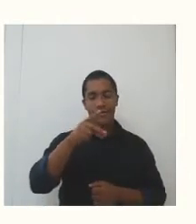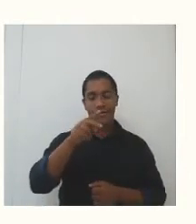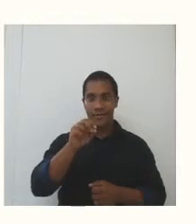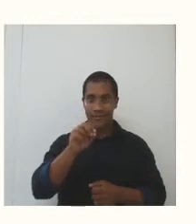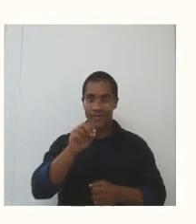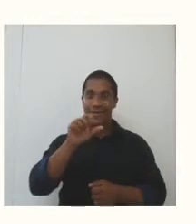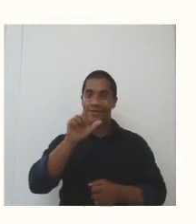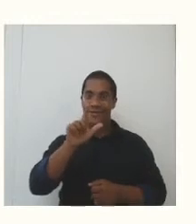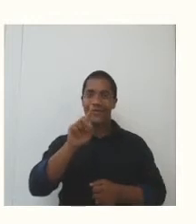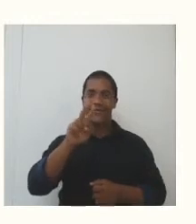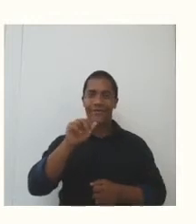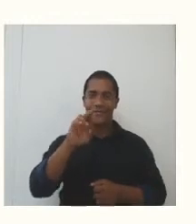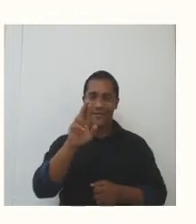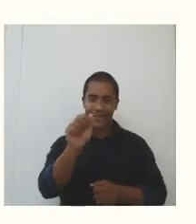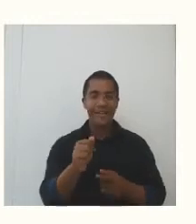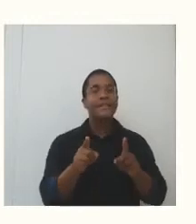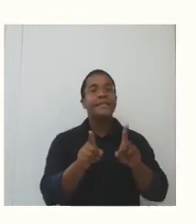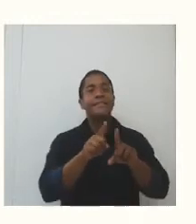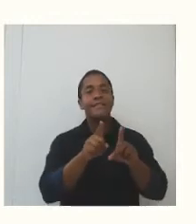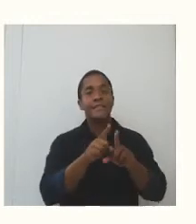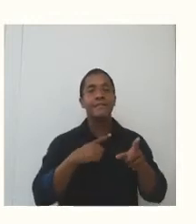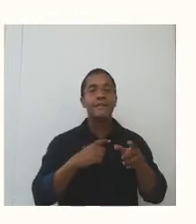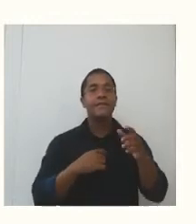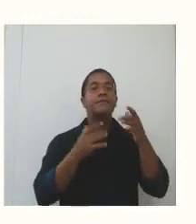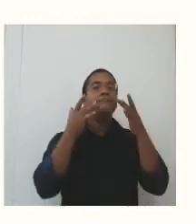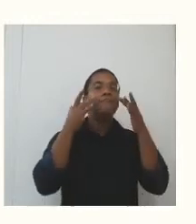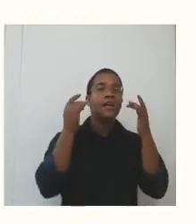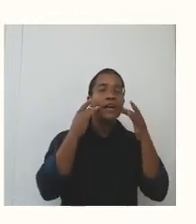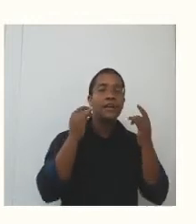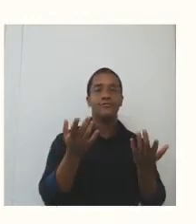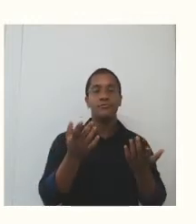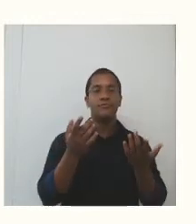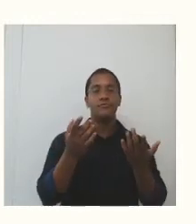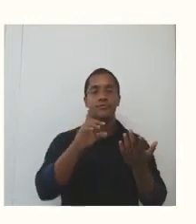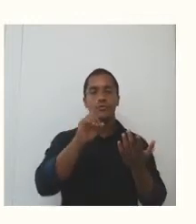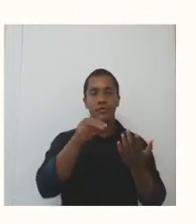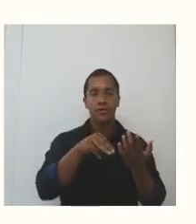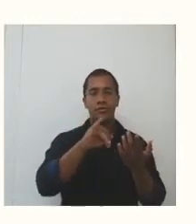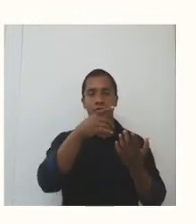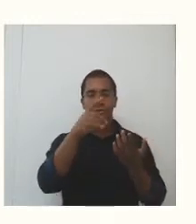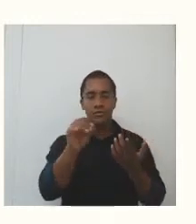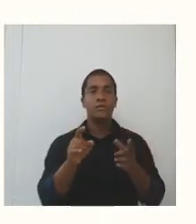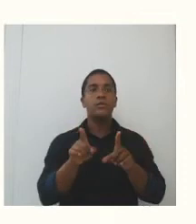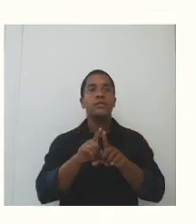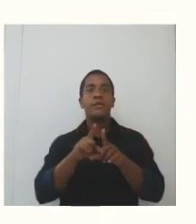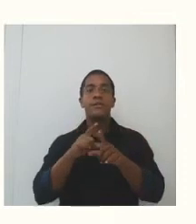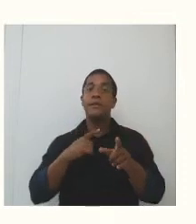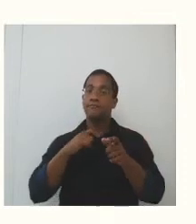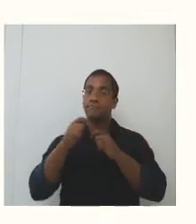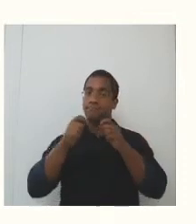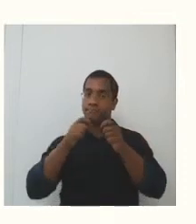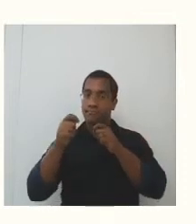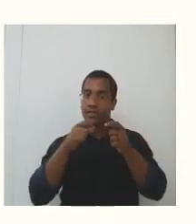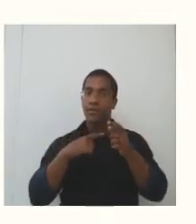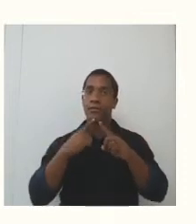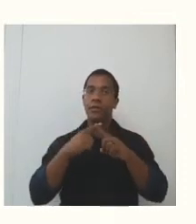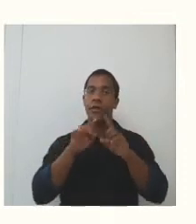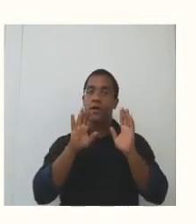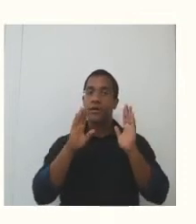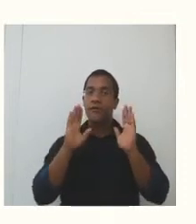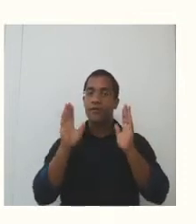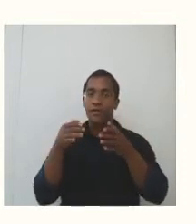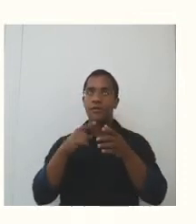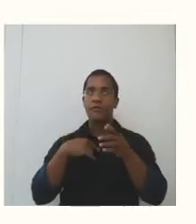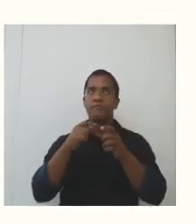do Brasil, até porque muitos jornais do passado que existiam tinham que estar de acordo com os interesses da coroa portuguesa, mas aqui vamos